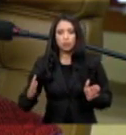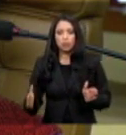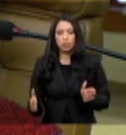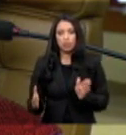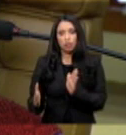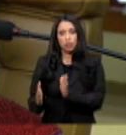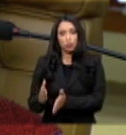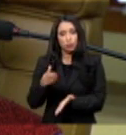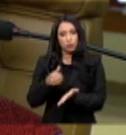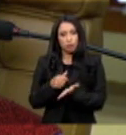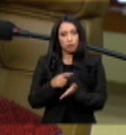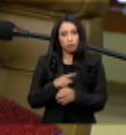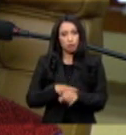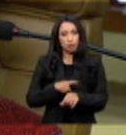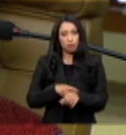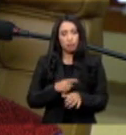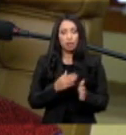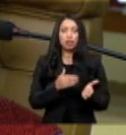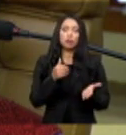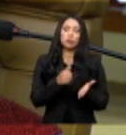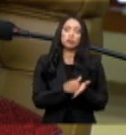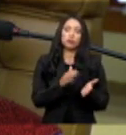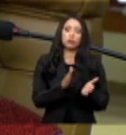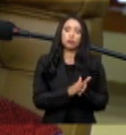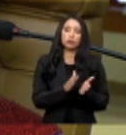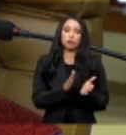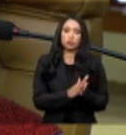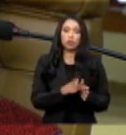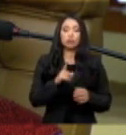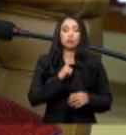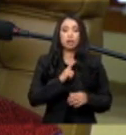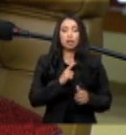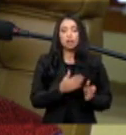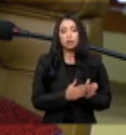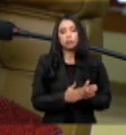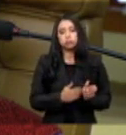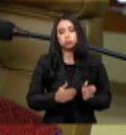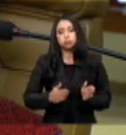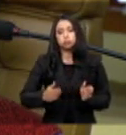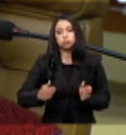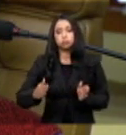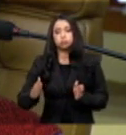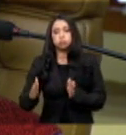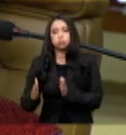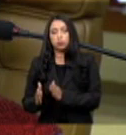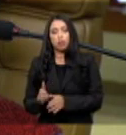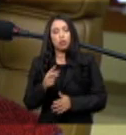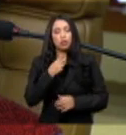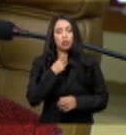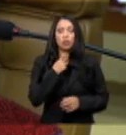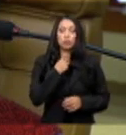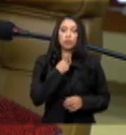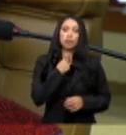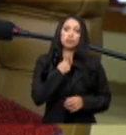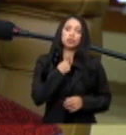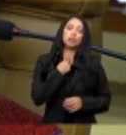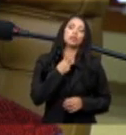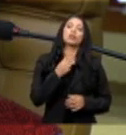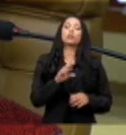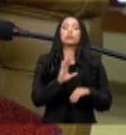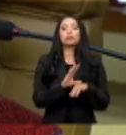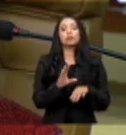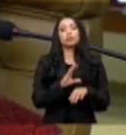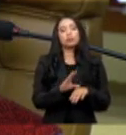concessão no artigo 175, parágrafo único, essa prorrogação não pode ser permitida, muito menos realizada, em desacordo com os ditames